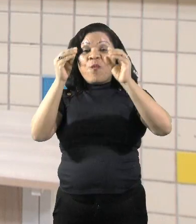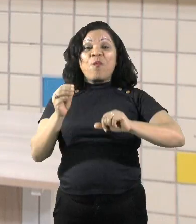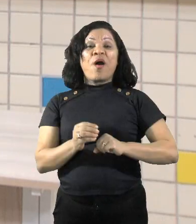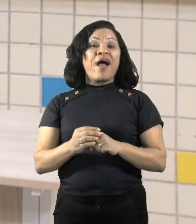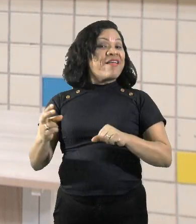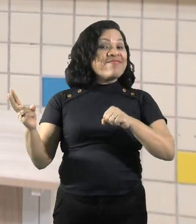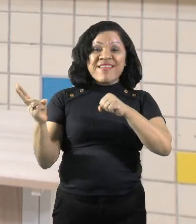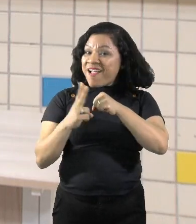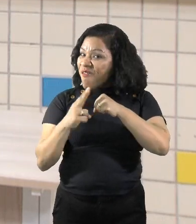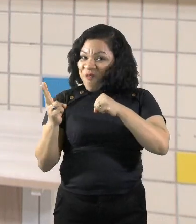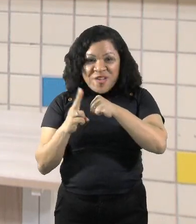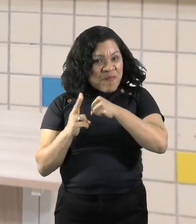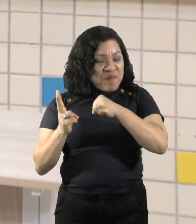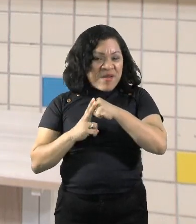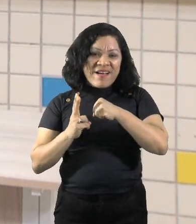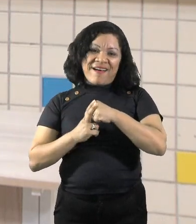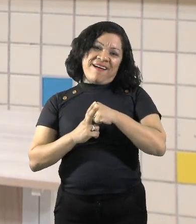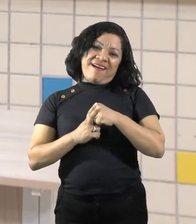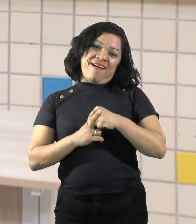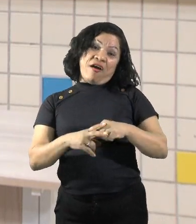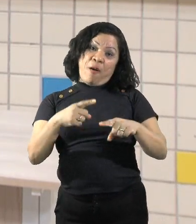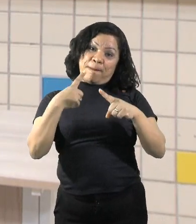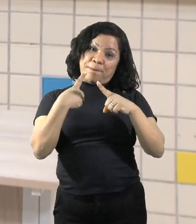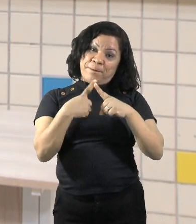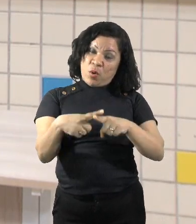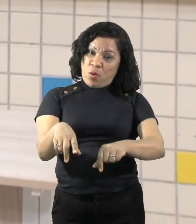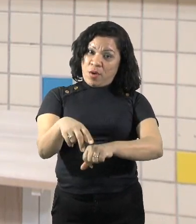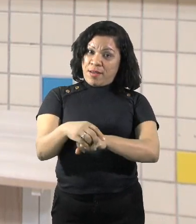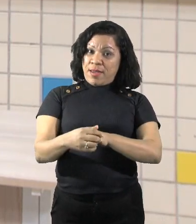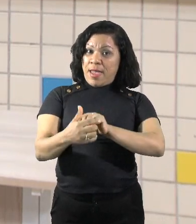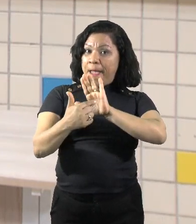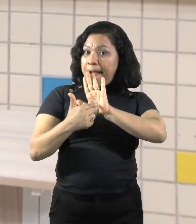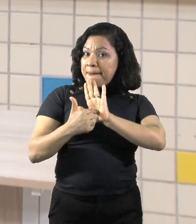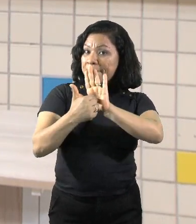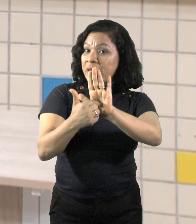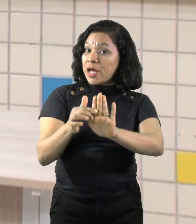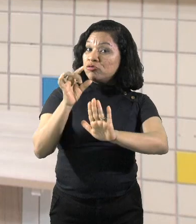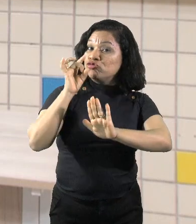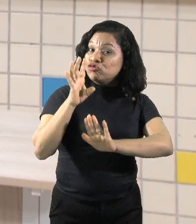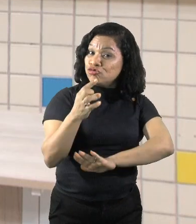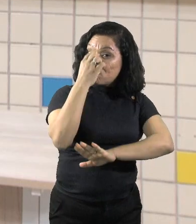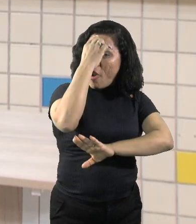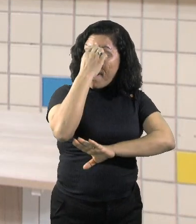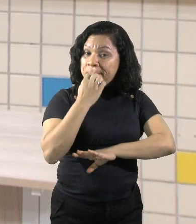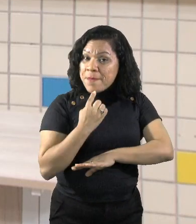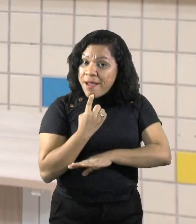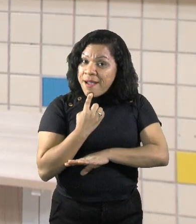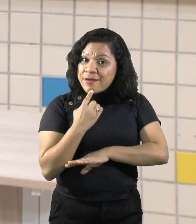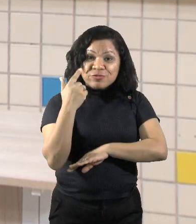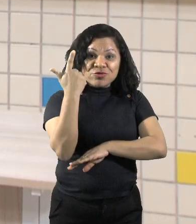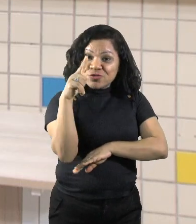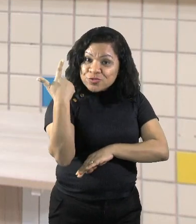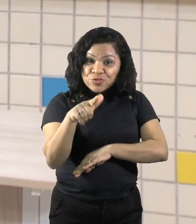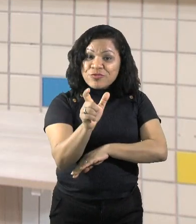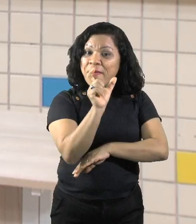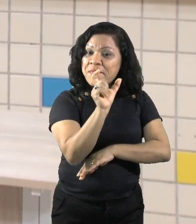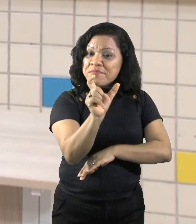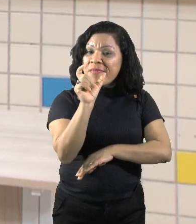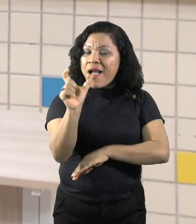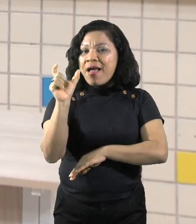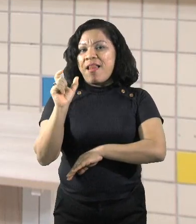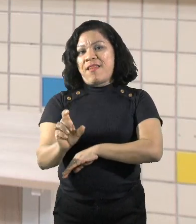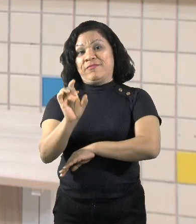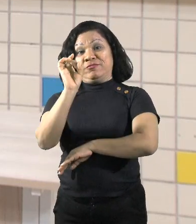nós vimos que aparecem apenas imagem, não aparece o código de palavras, apenas